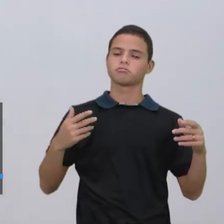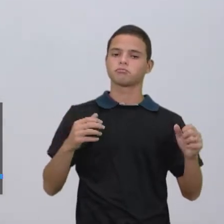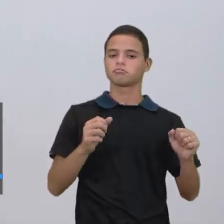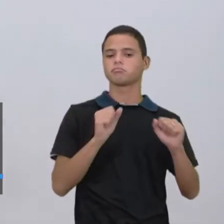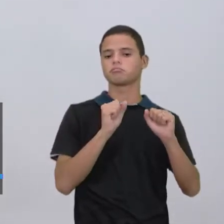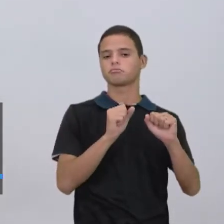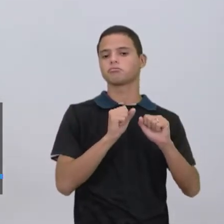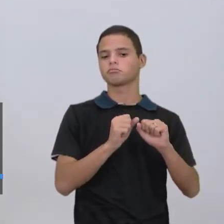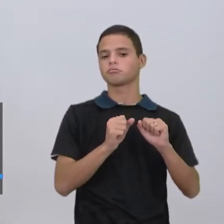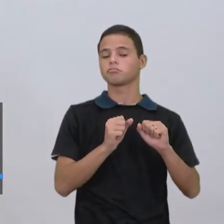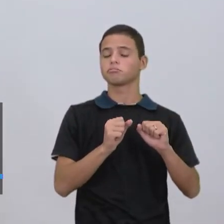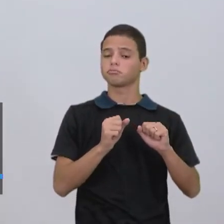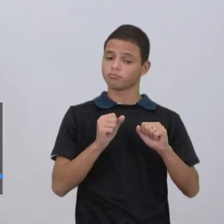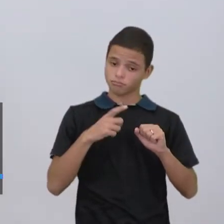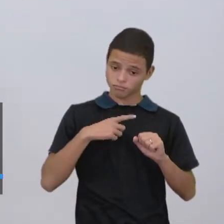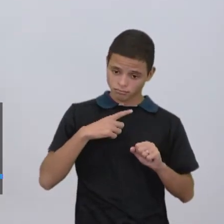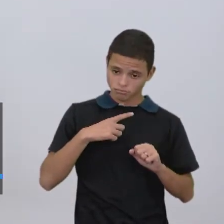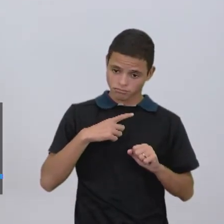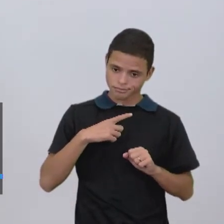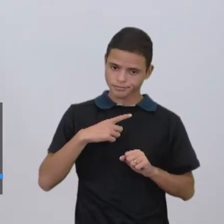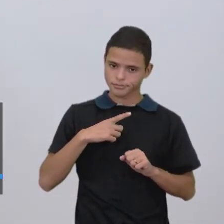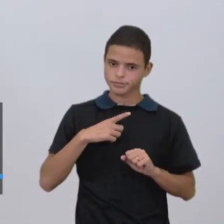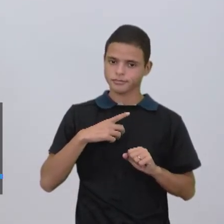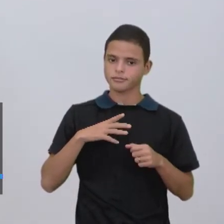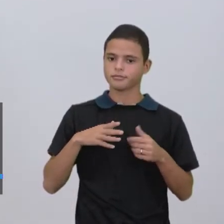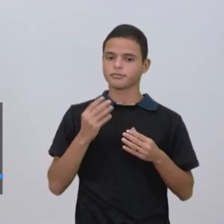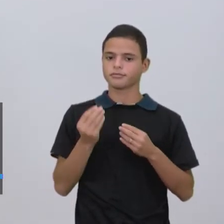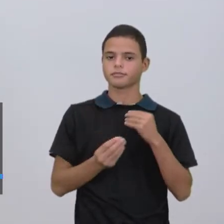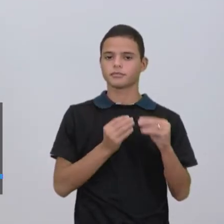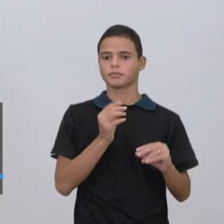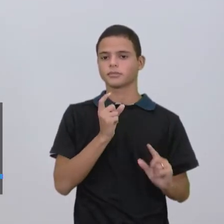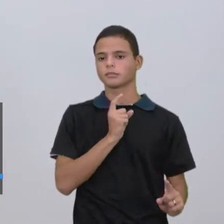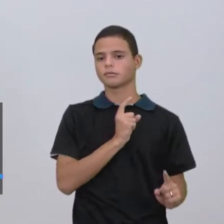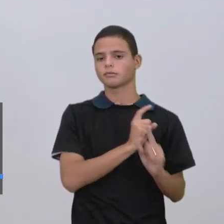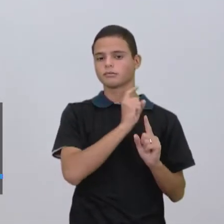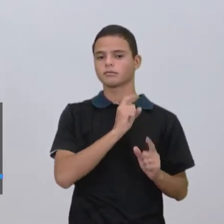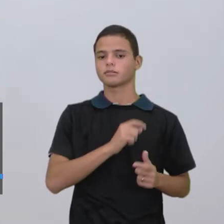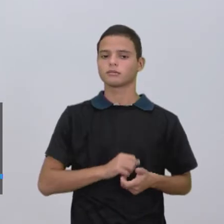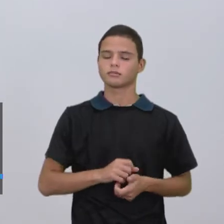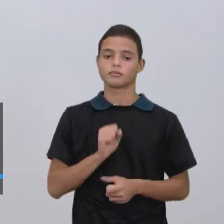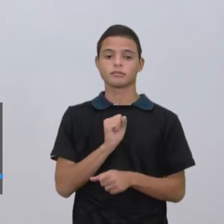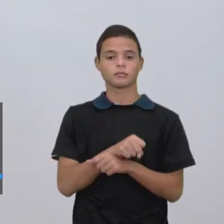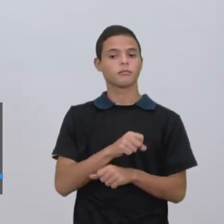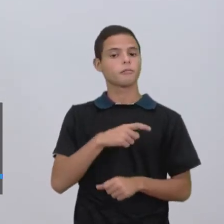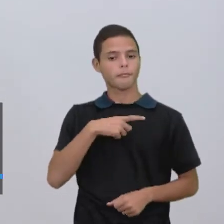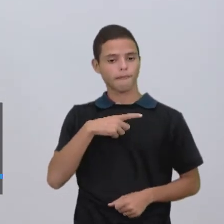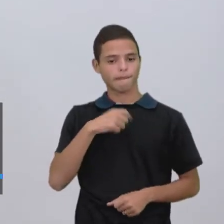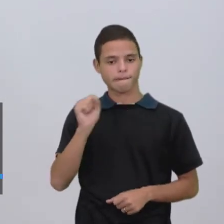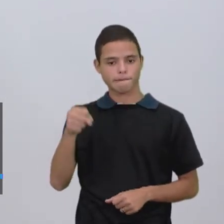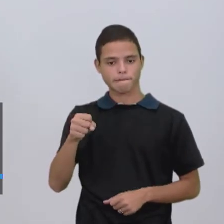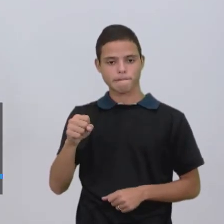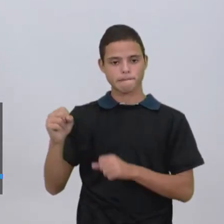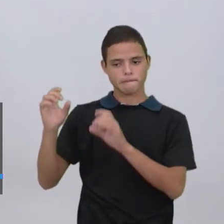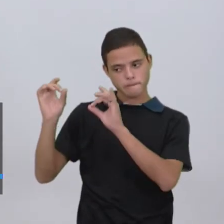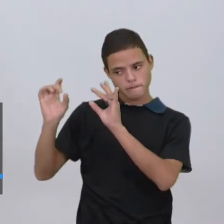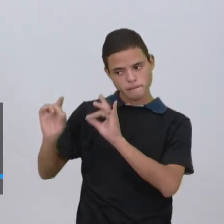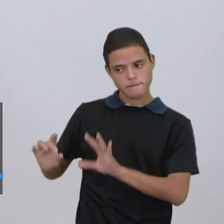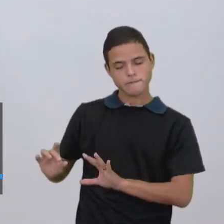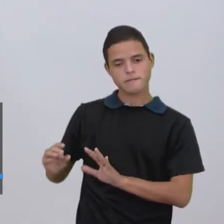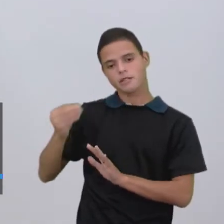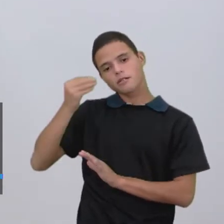existe uma forma de escolher qual vai ser o pedacinho da minha população? Sim, existe. Isso chama-se técnica de